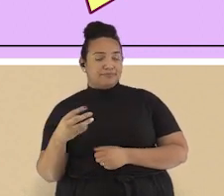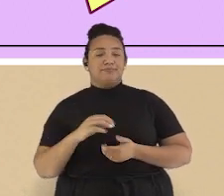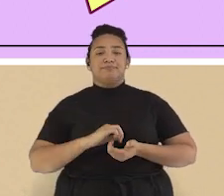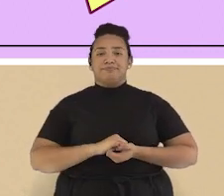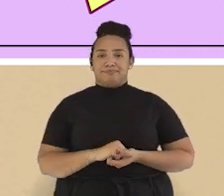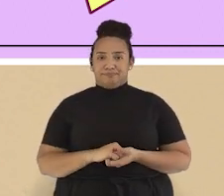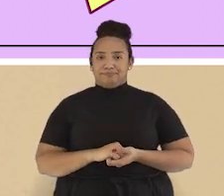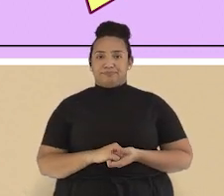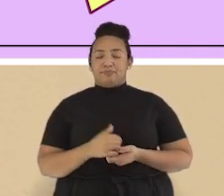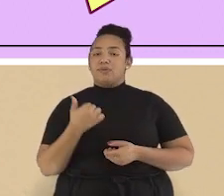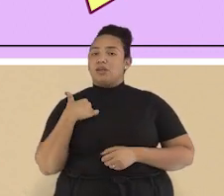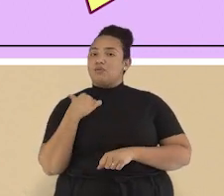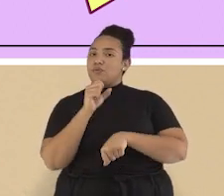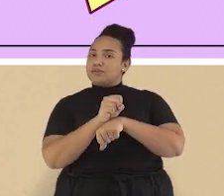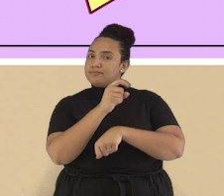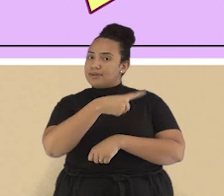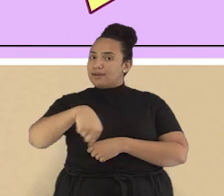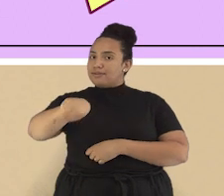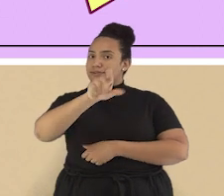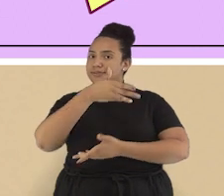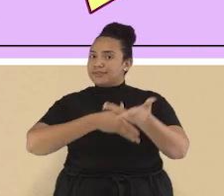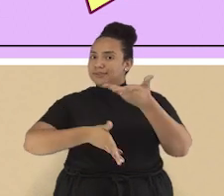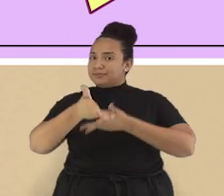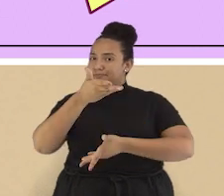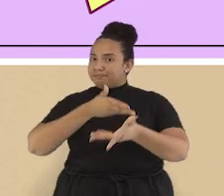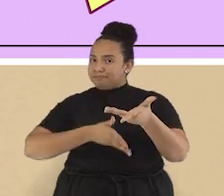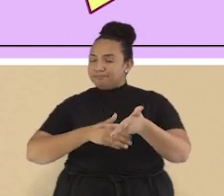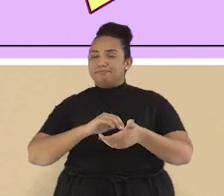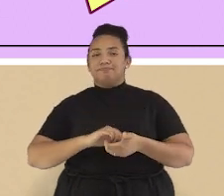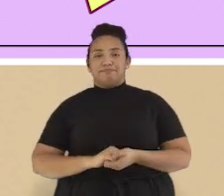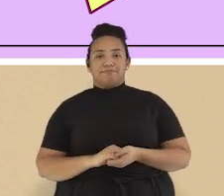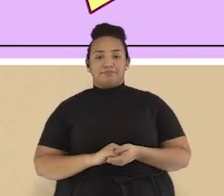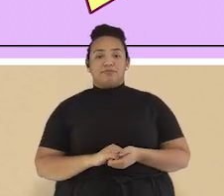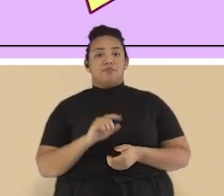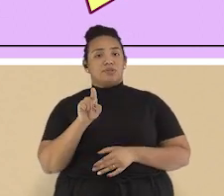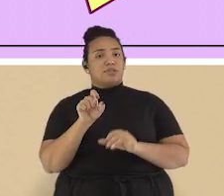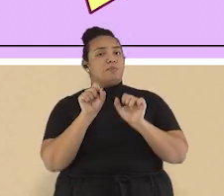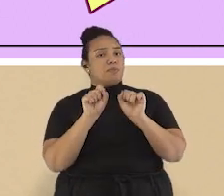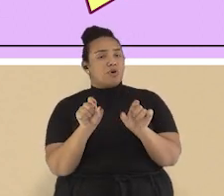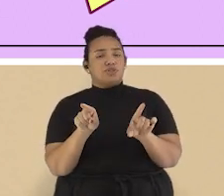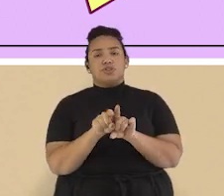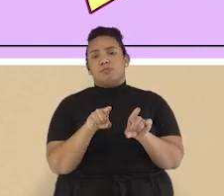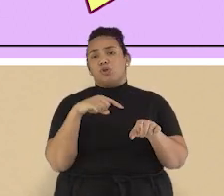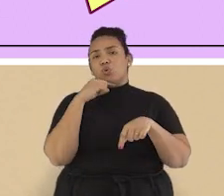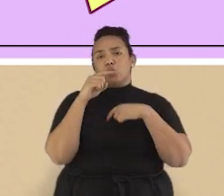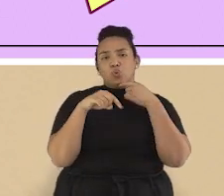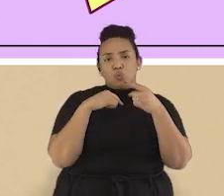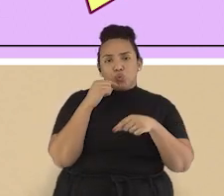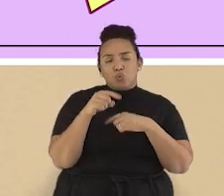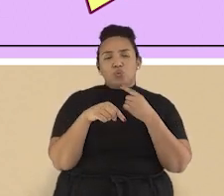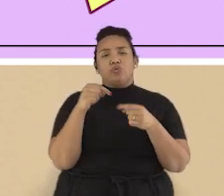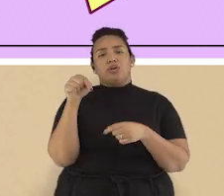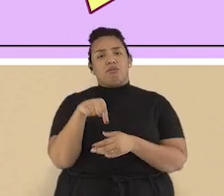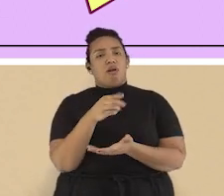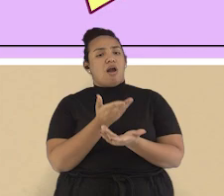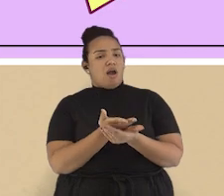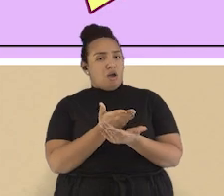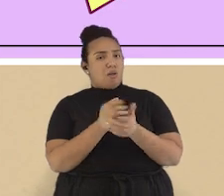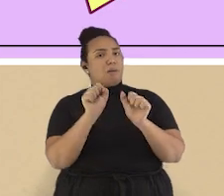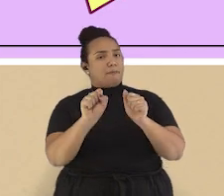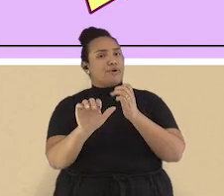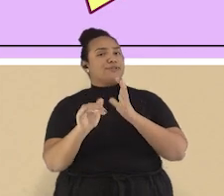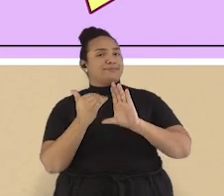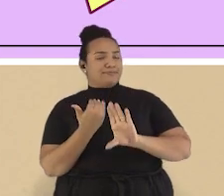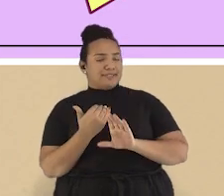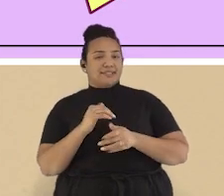27996610143. Estarei aguardando a sua participação. Fique à vontade para enviar alguma dúvida